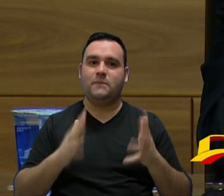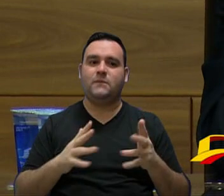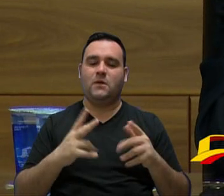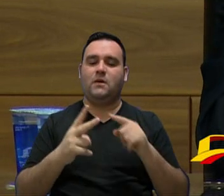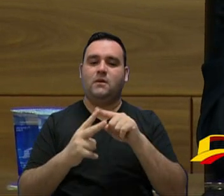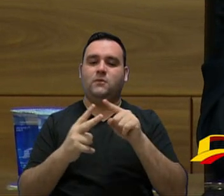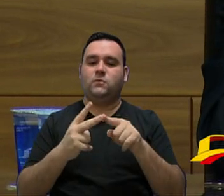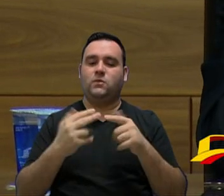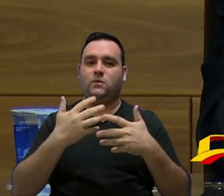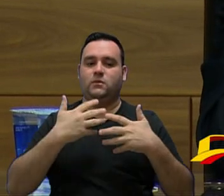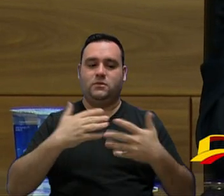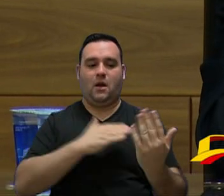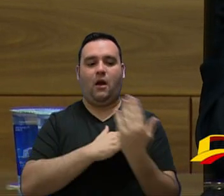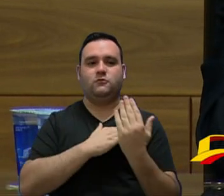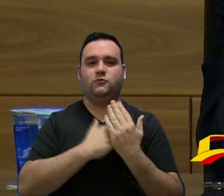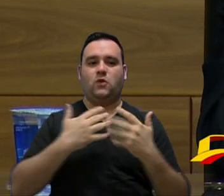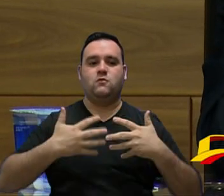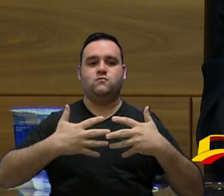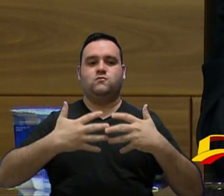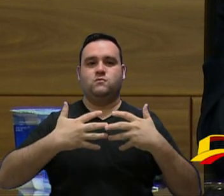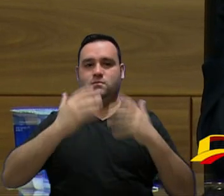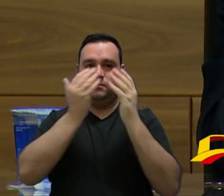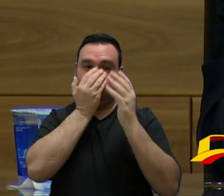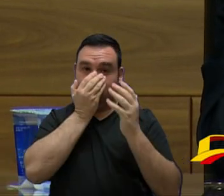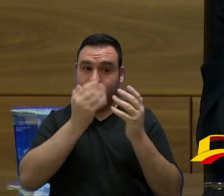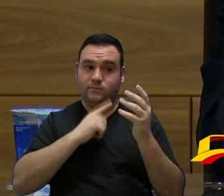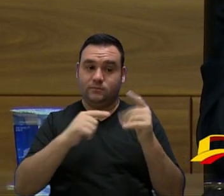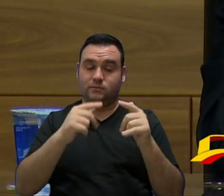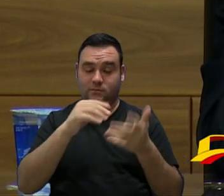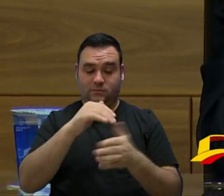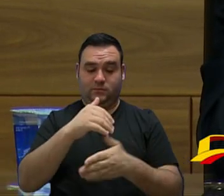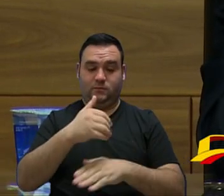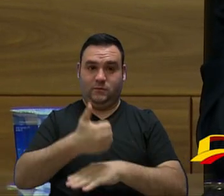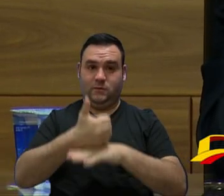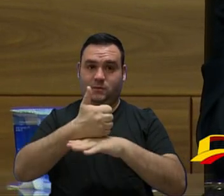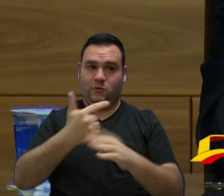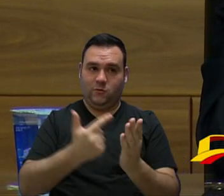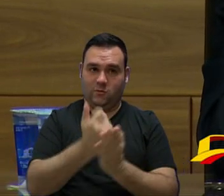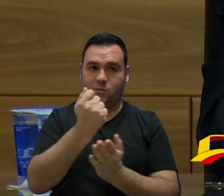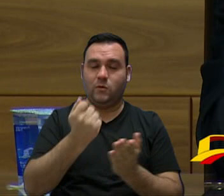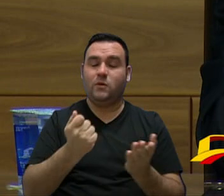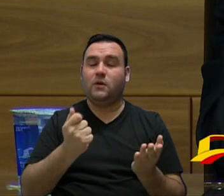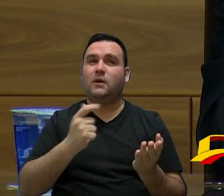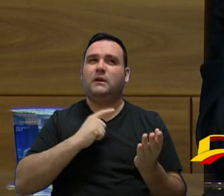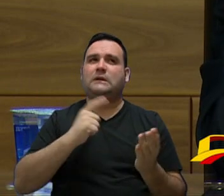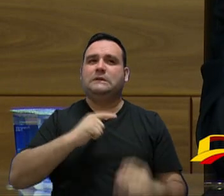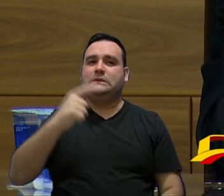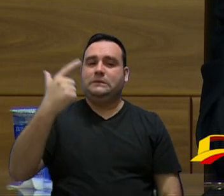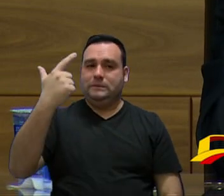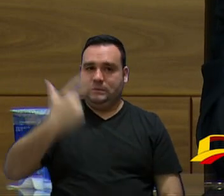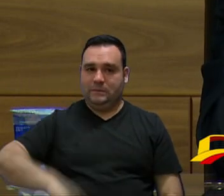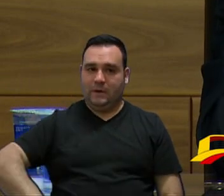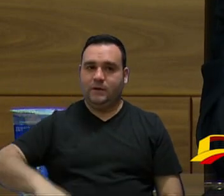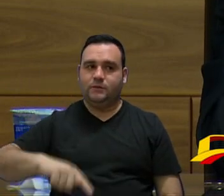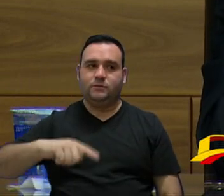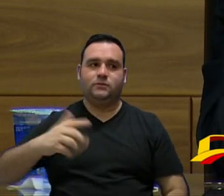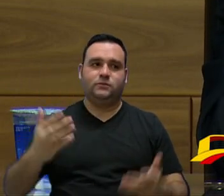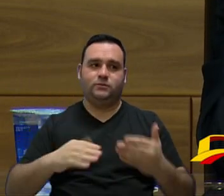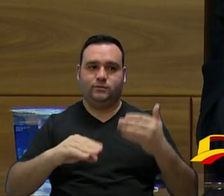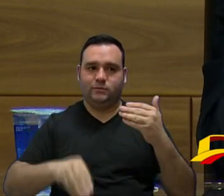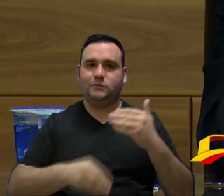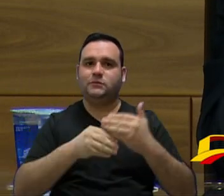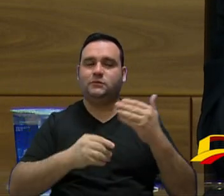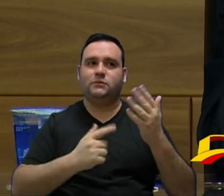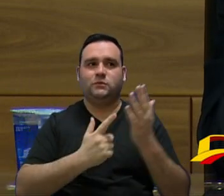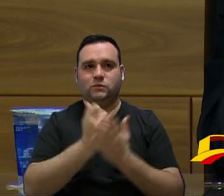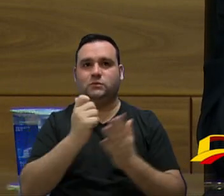mais dois respiradores que foram adquiridos pela secretaria num total de mais inspiradores que nós estamos